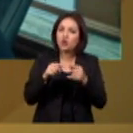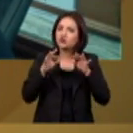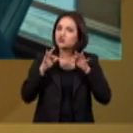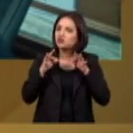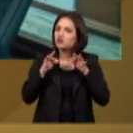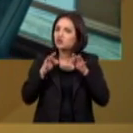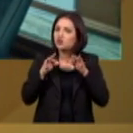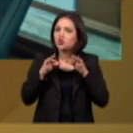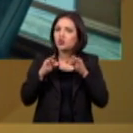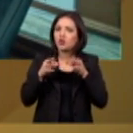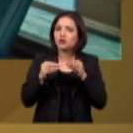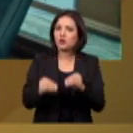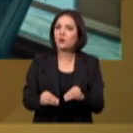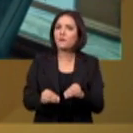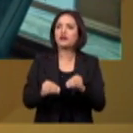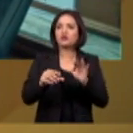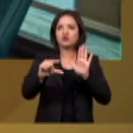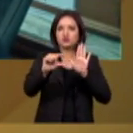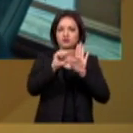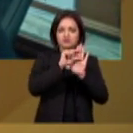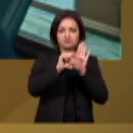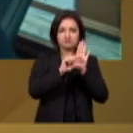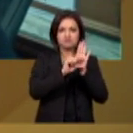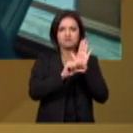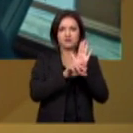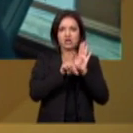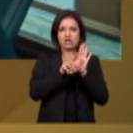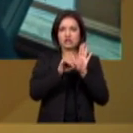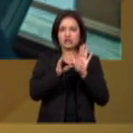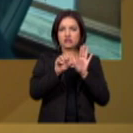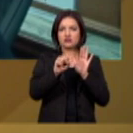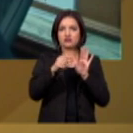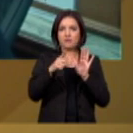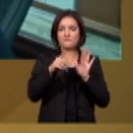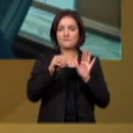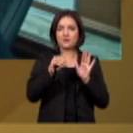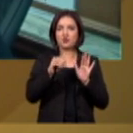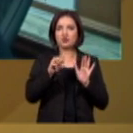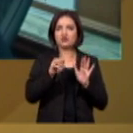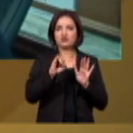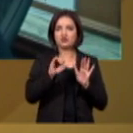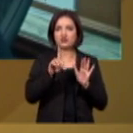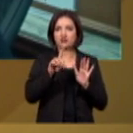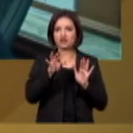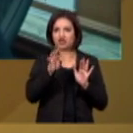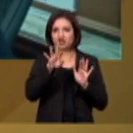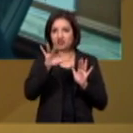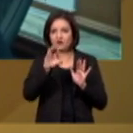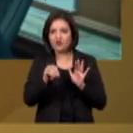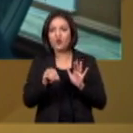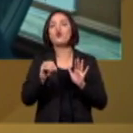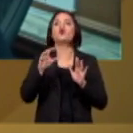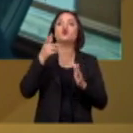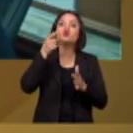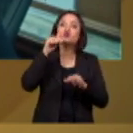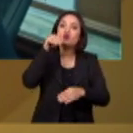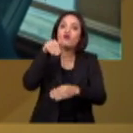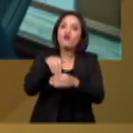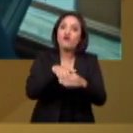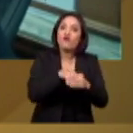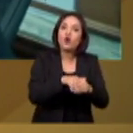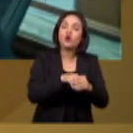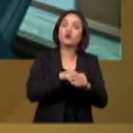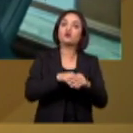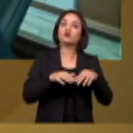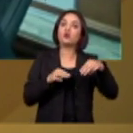o objetivos dos boxes proferidos pelo serviço do edson ratinho